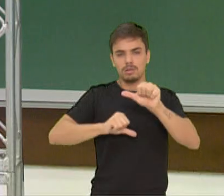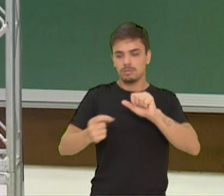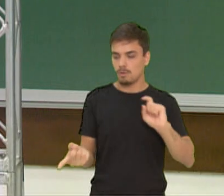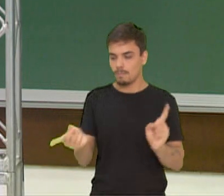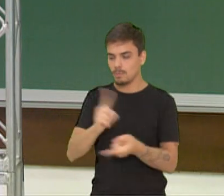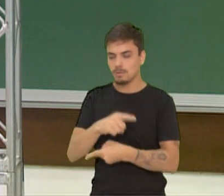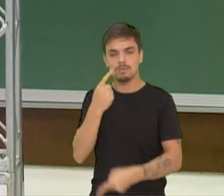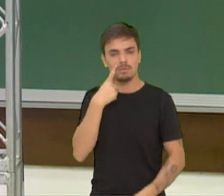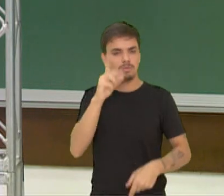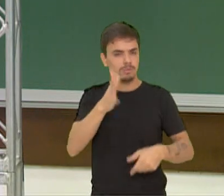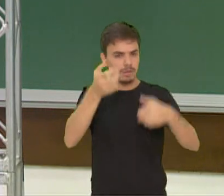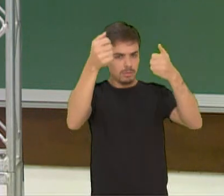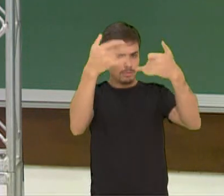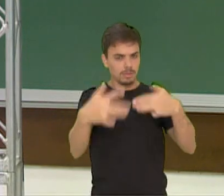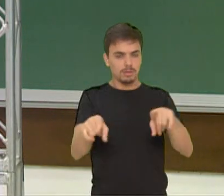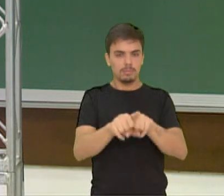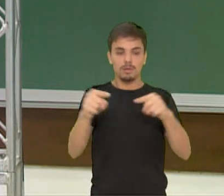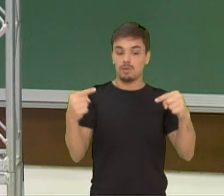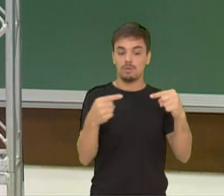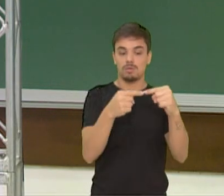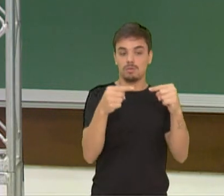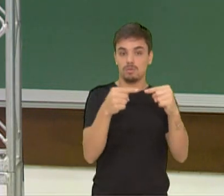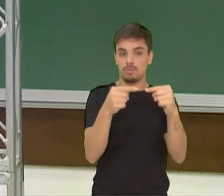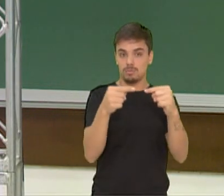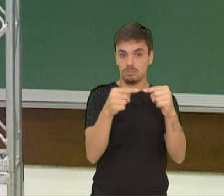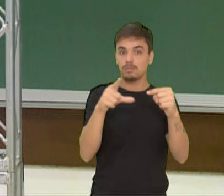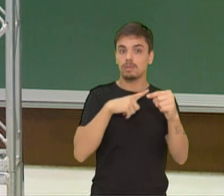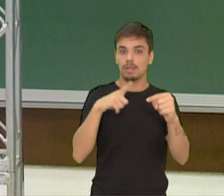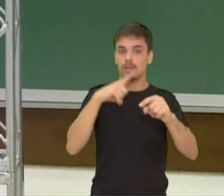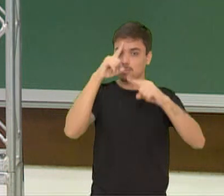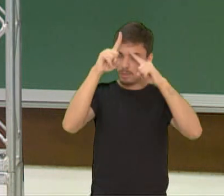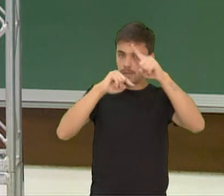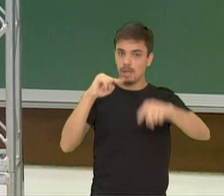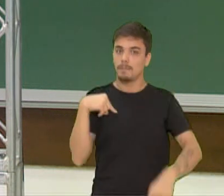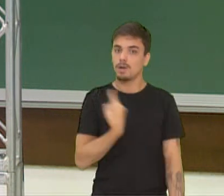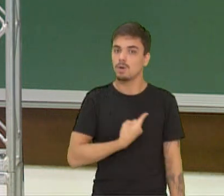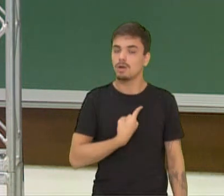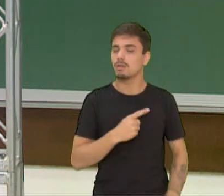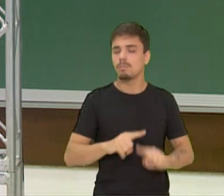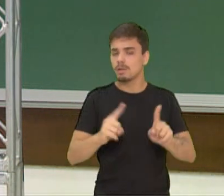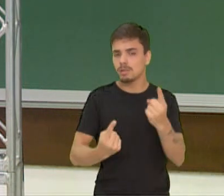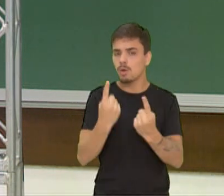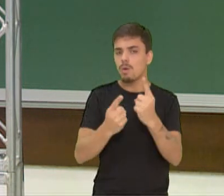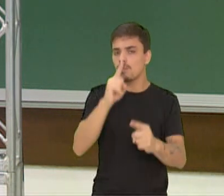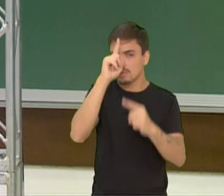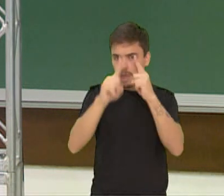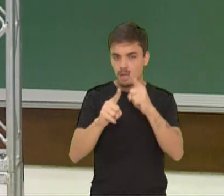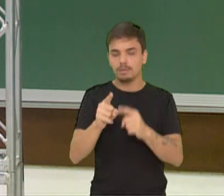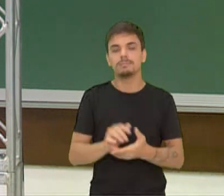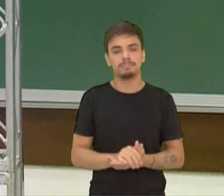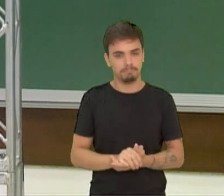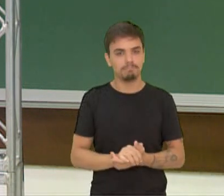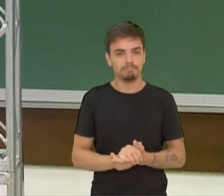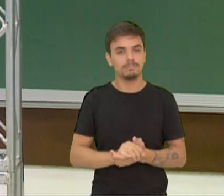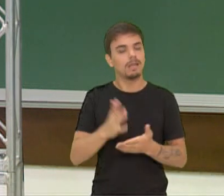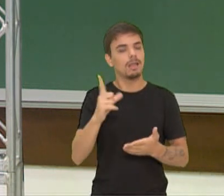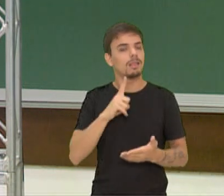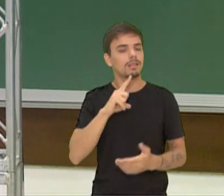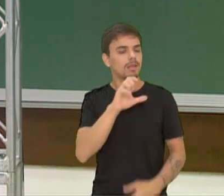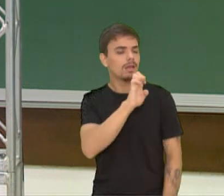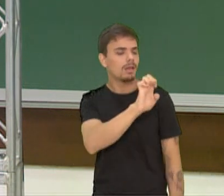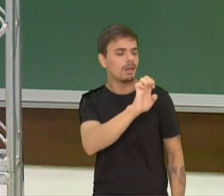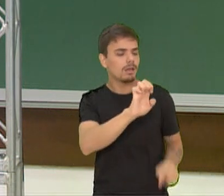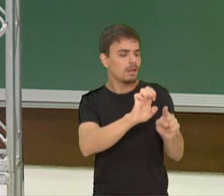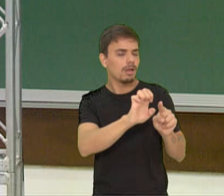falei para vocês. Então, o conectivo, ele dá uma ideia para gente. Que ideia que é essa? Né? Aquele e,